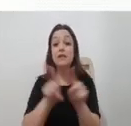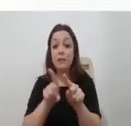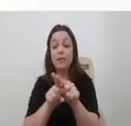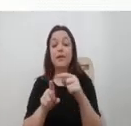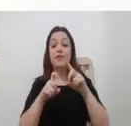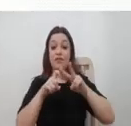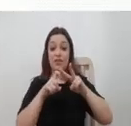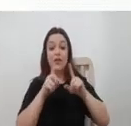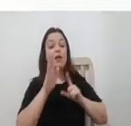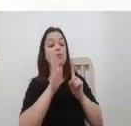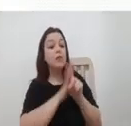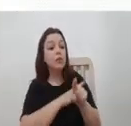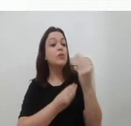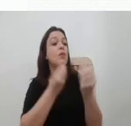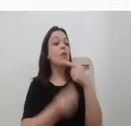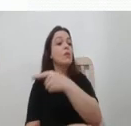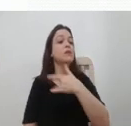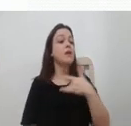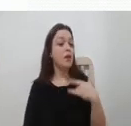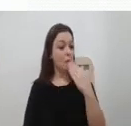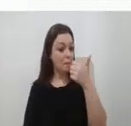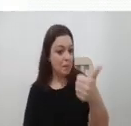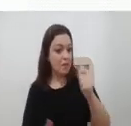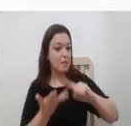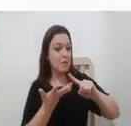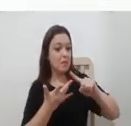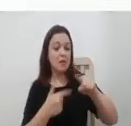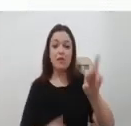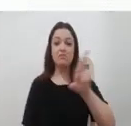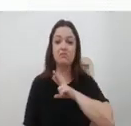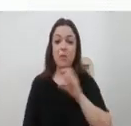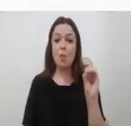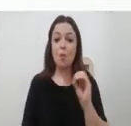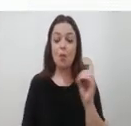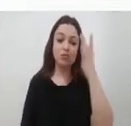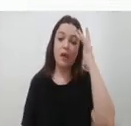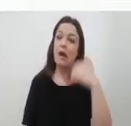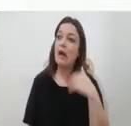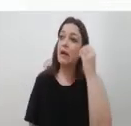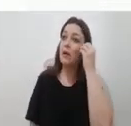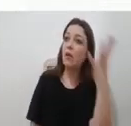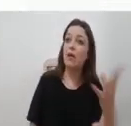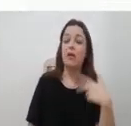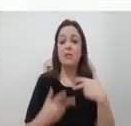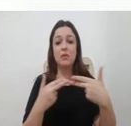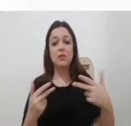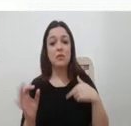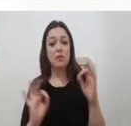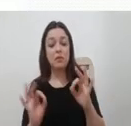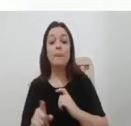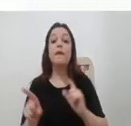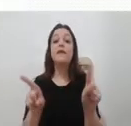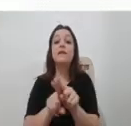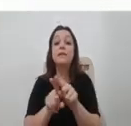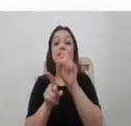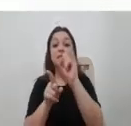sabe informar ao veterinário aspectos básicos do estado geral de saúde do animal. Se o tutor é impaciente